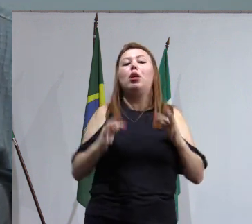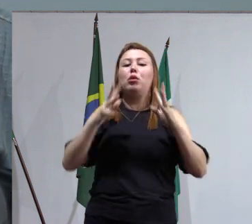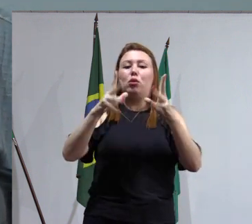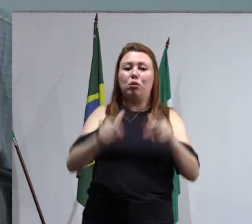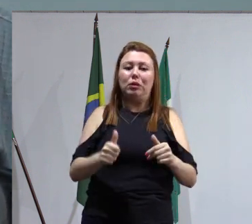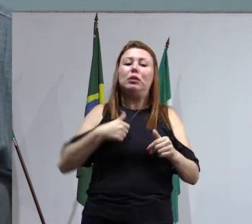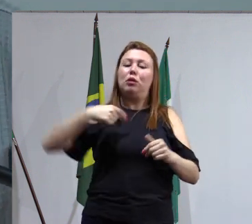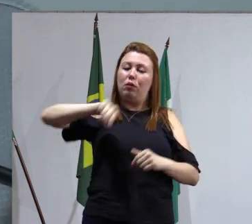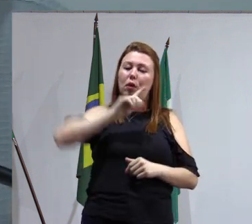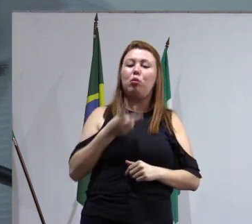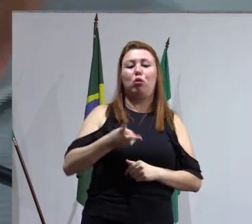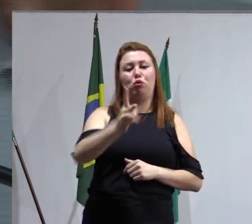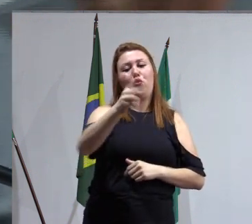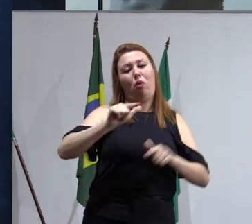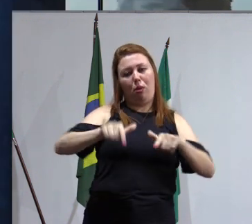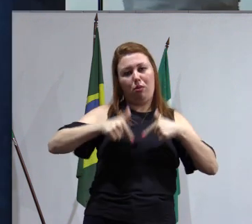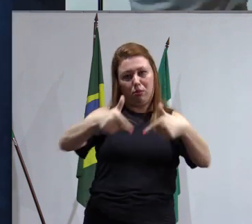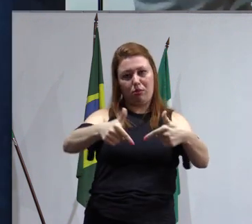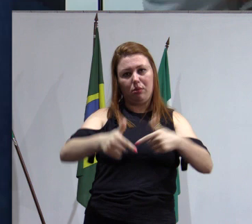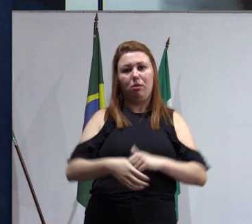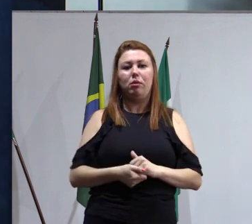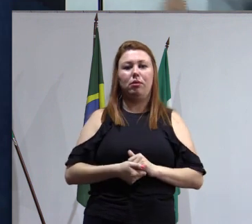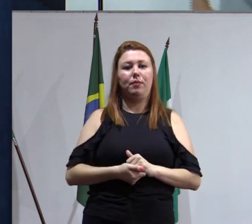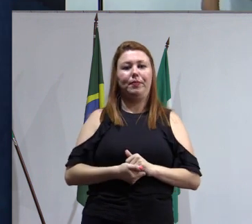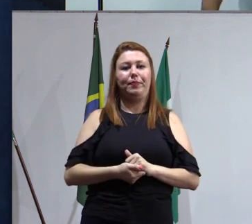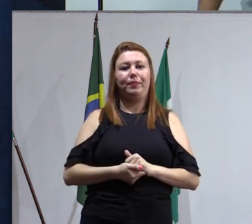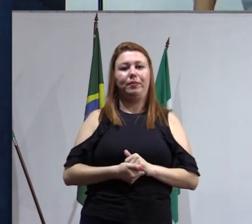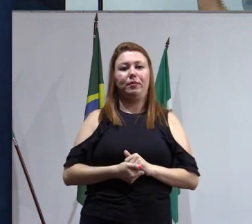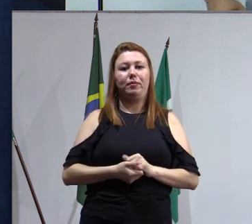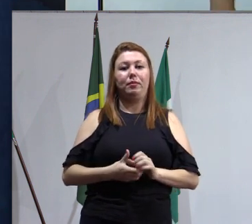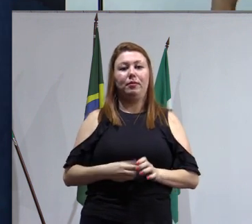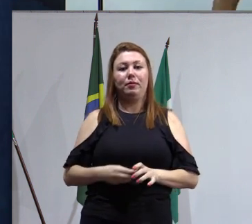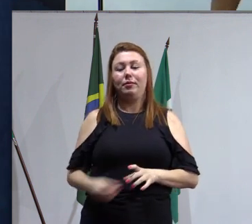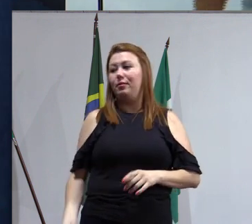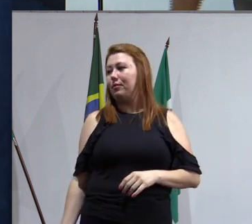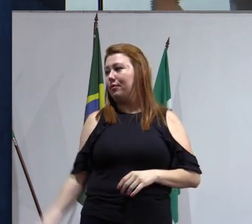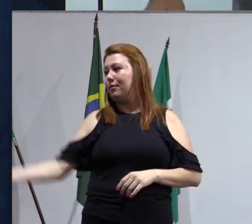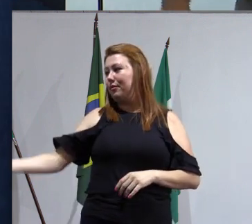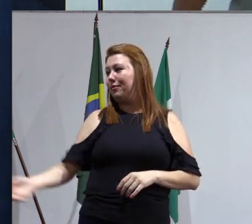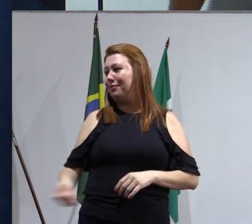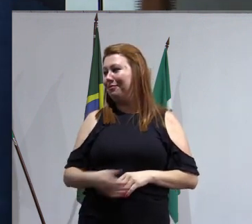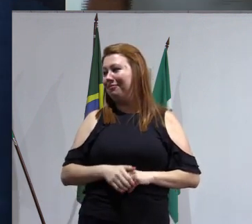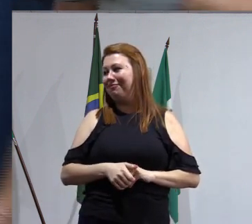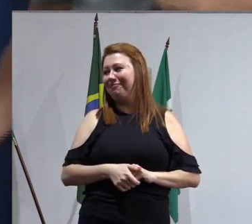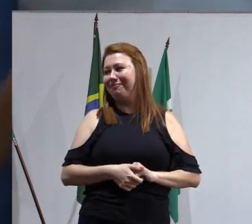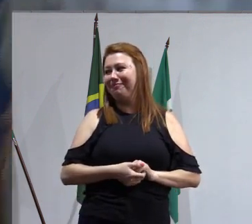e vamos em frente à luta aí.